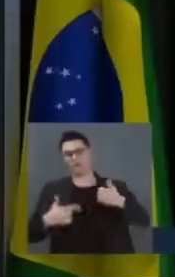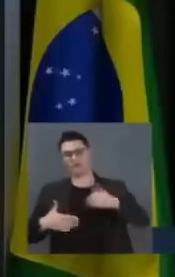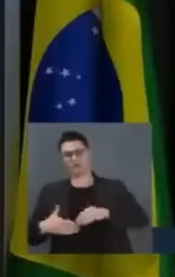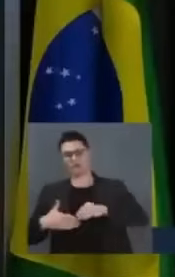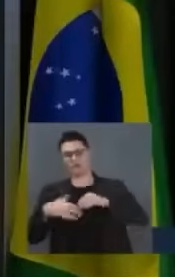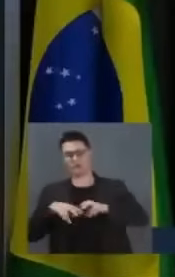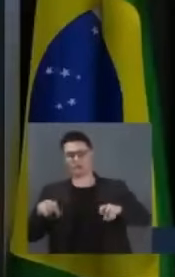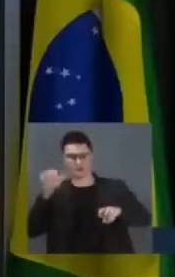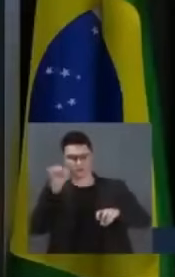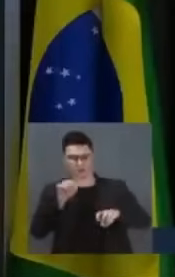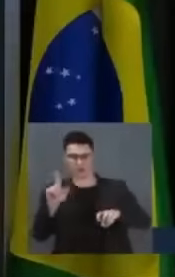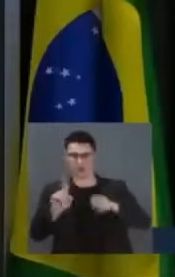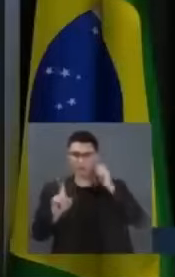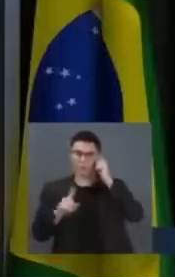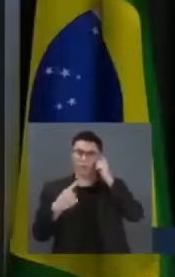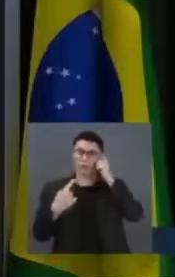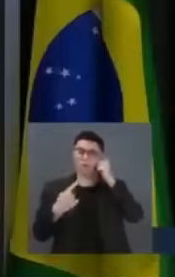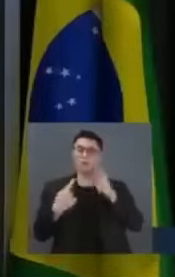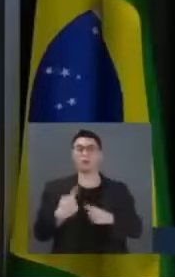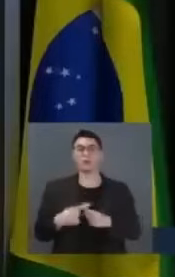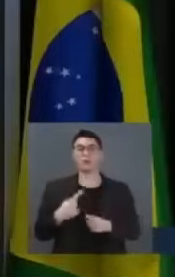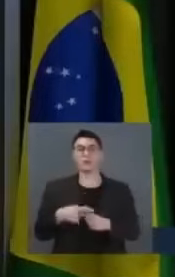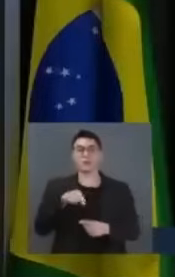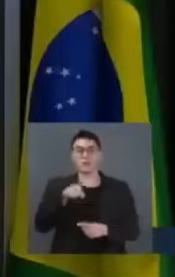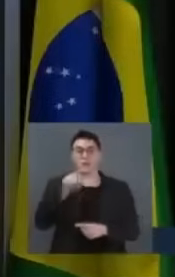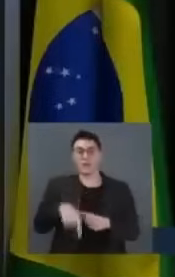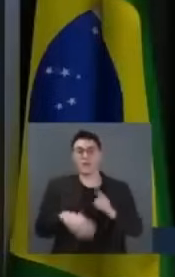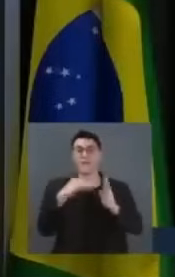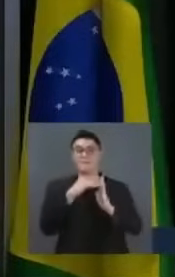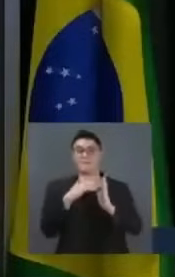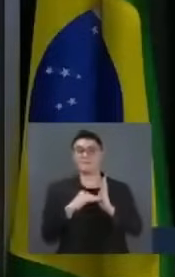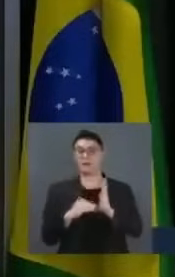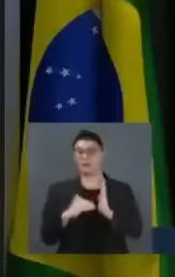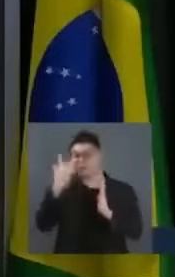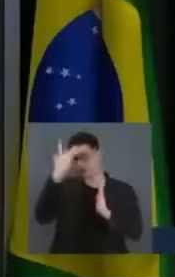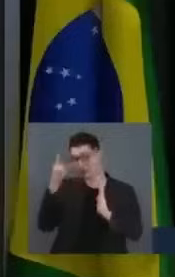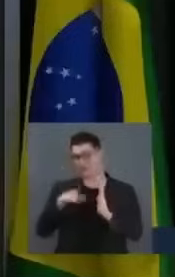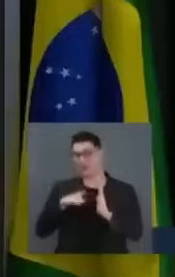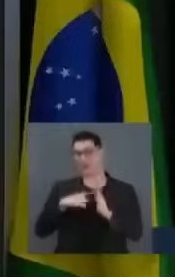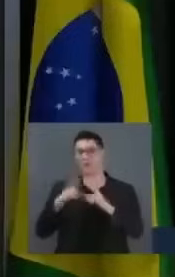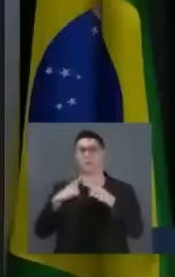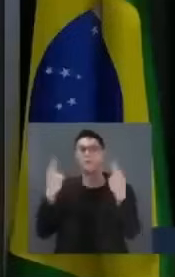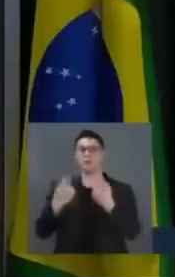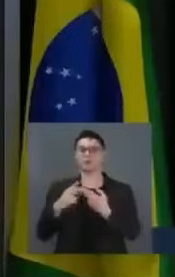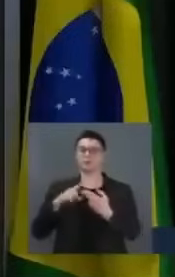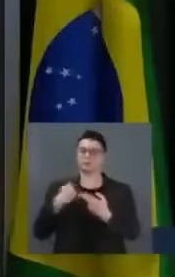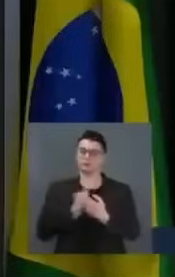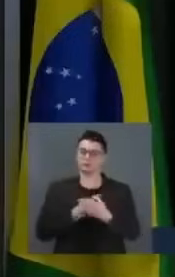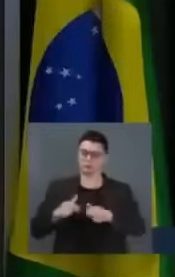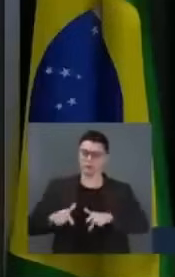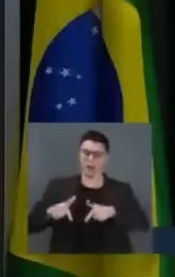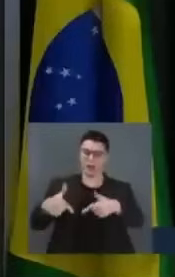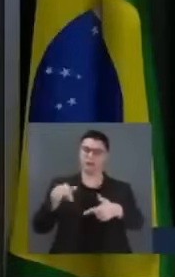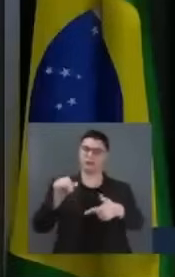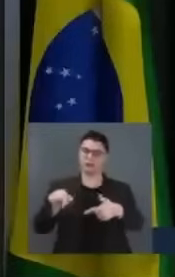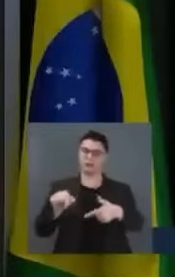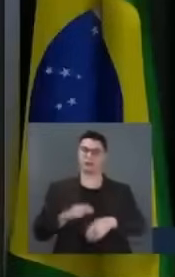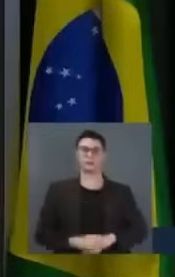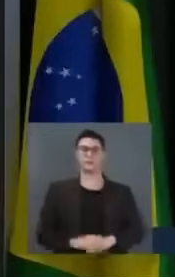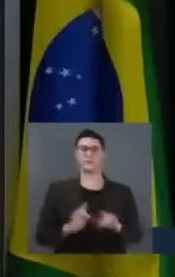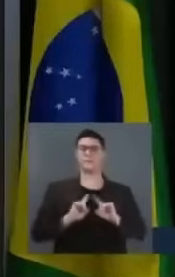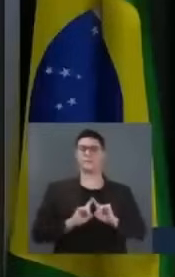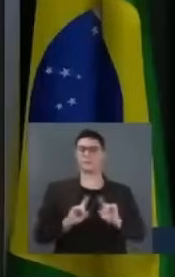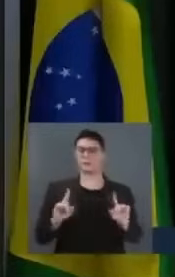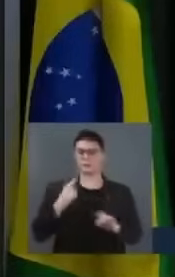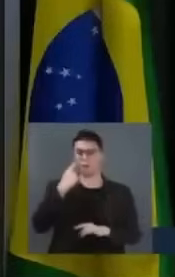porque este caso é pauta da reunião de amanhã e nós tomaremos uma atitude como bancada. Mas,